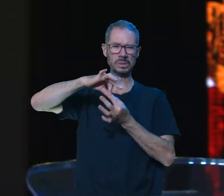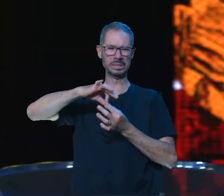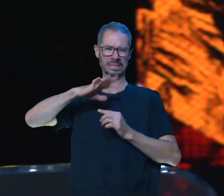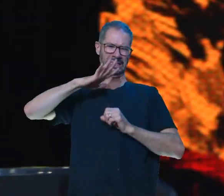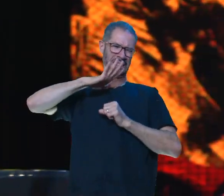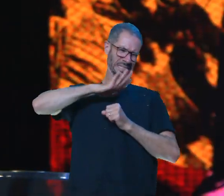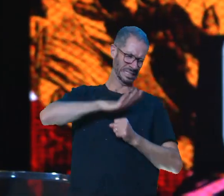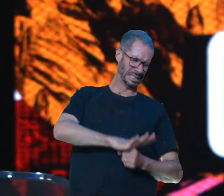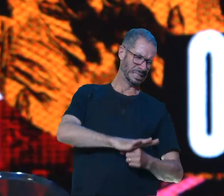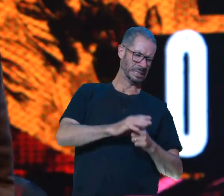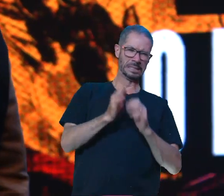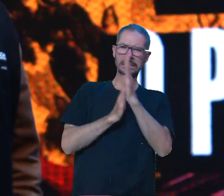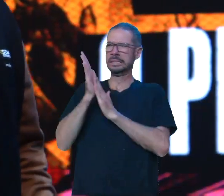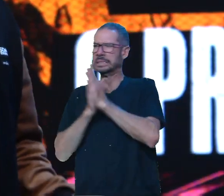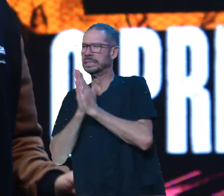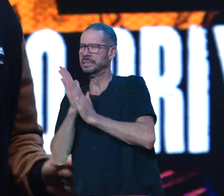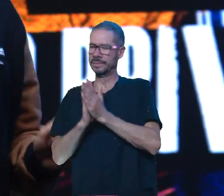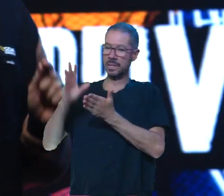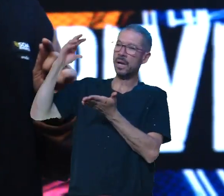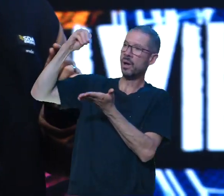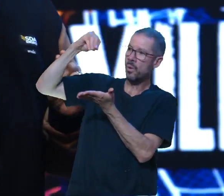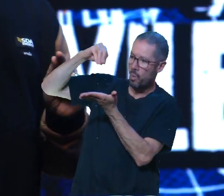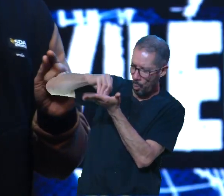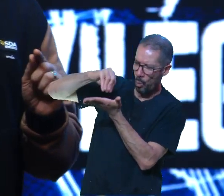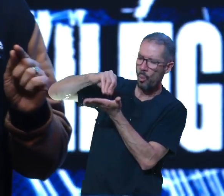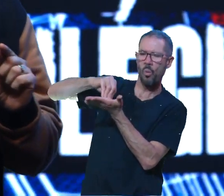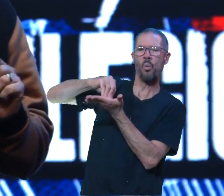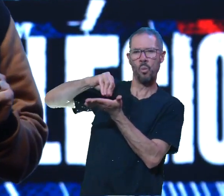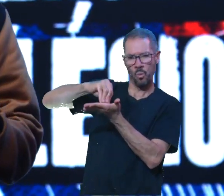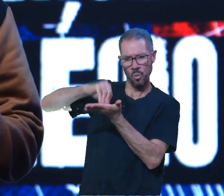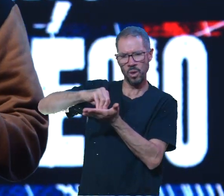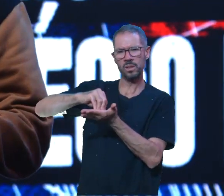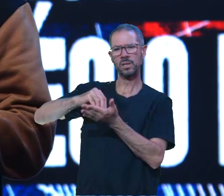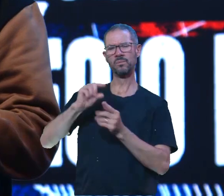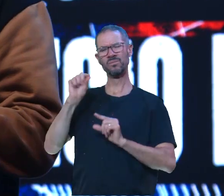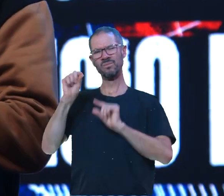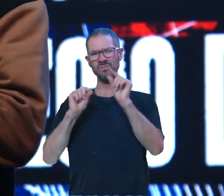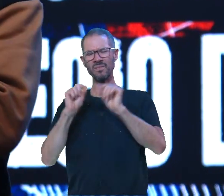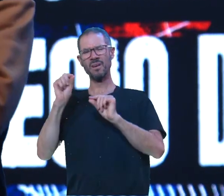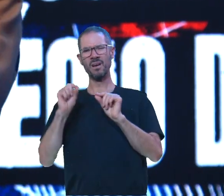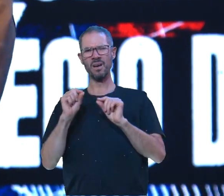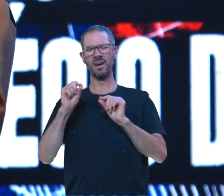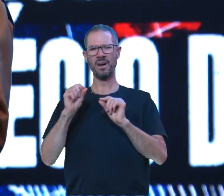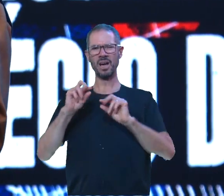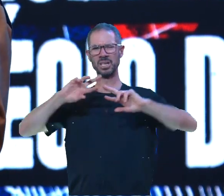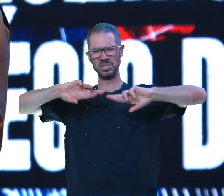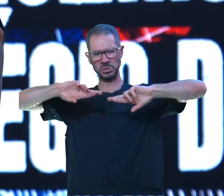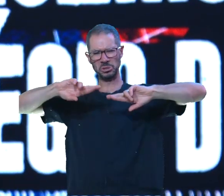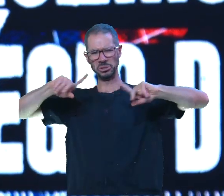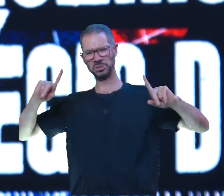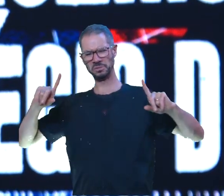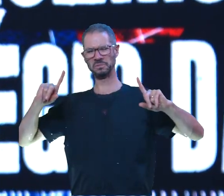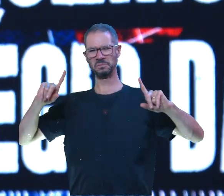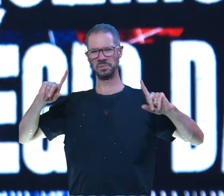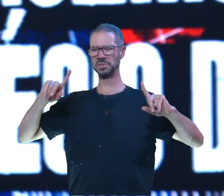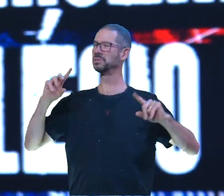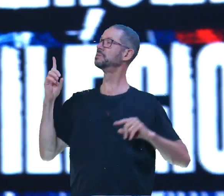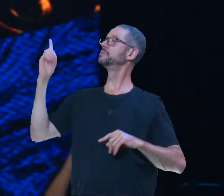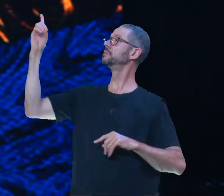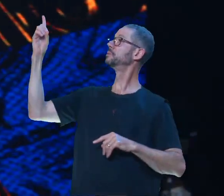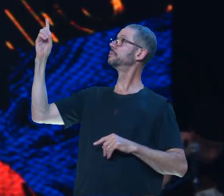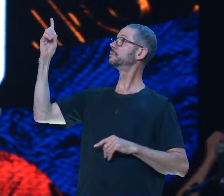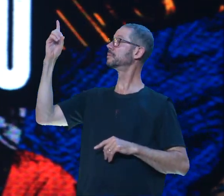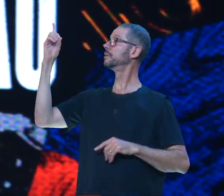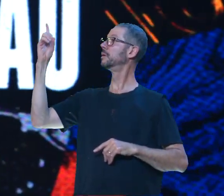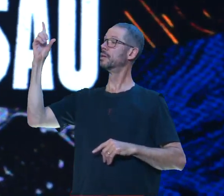expectativas, tantas coisas colocadas, e aí, de uma maneira tão diferente, Deus manda